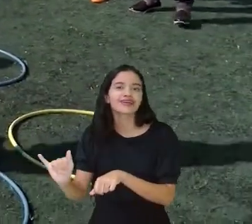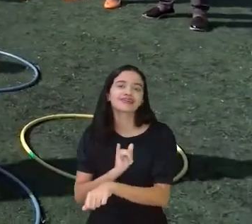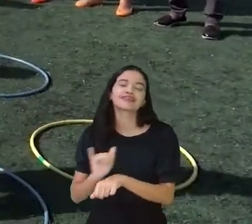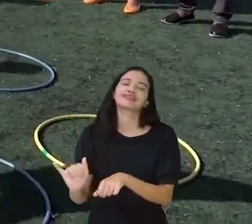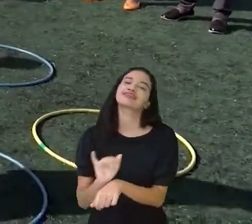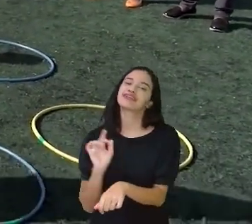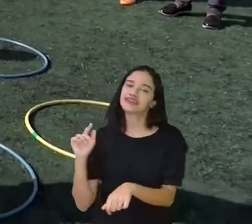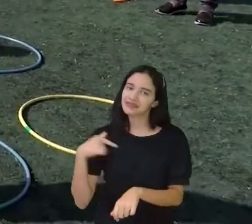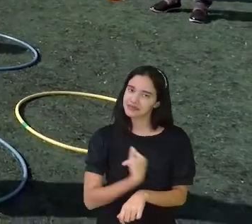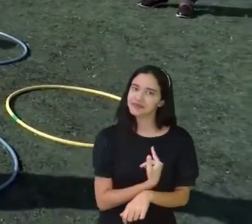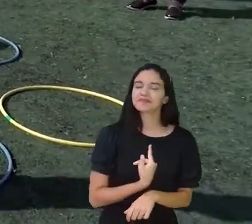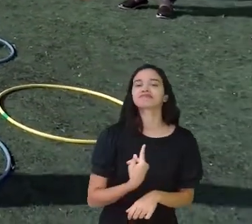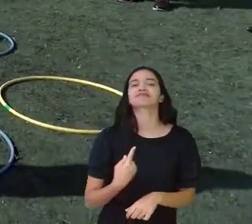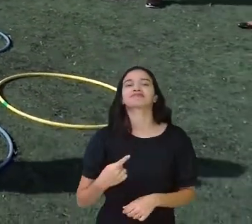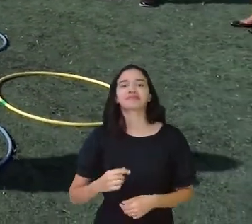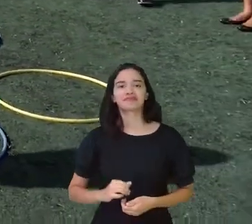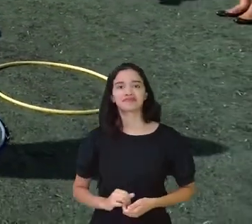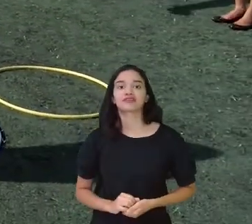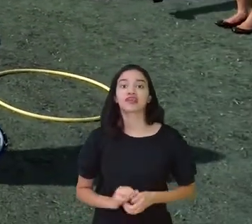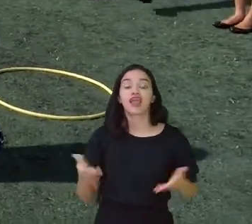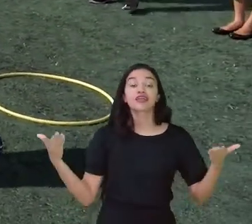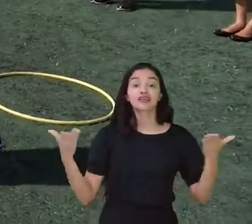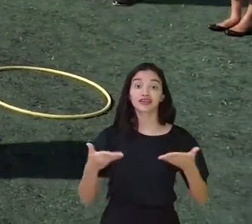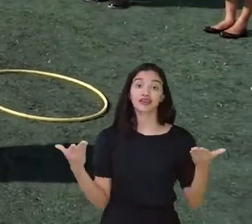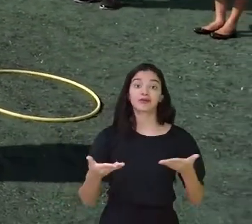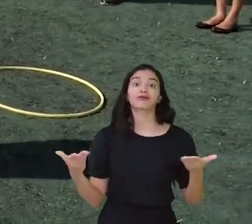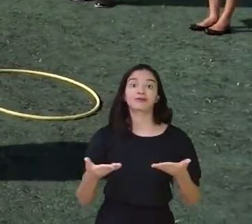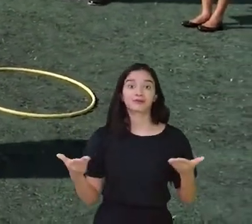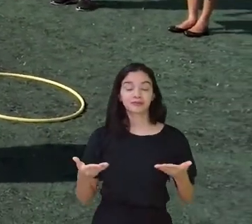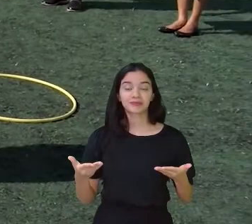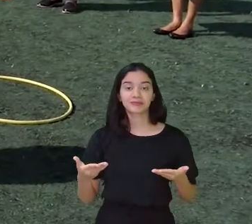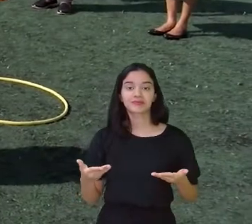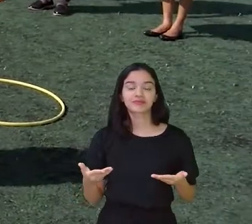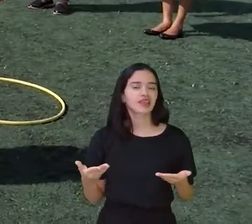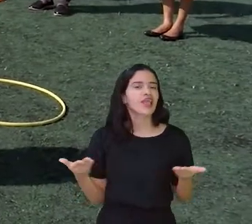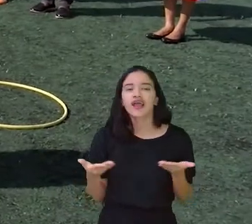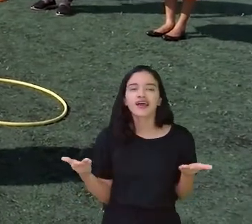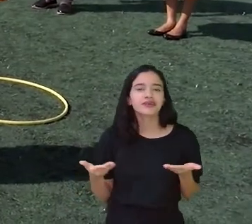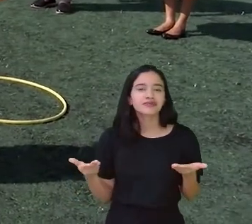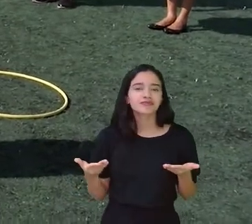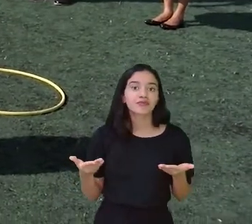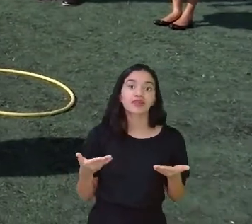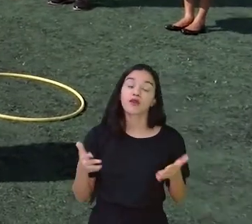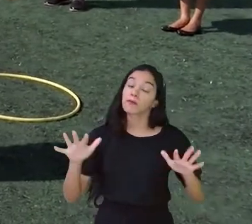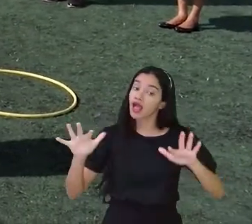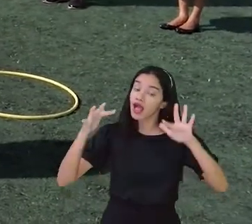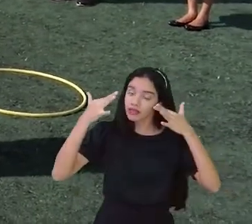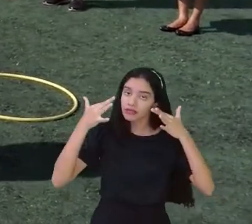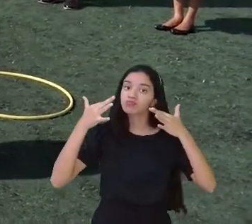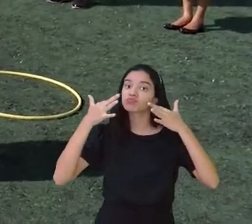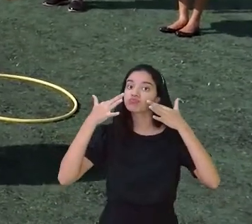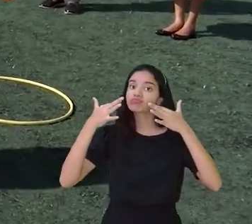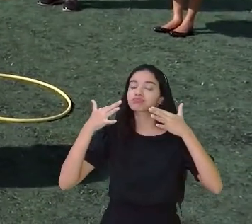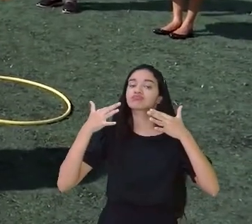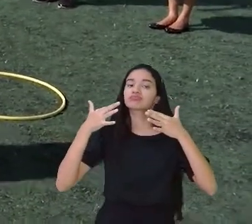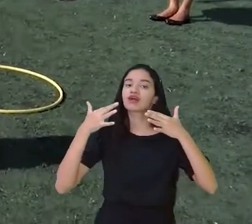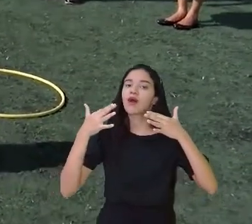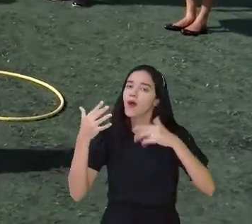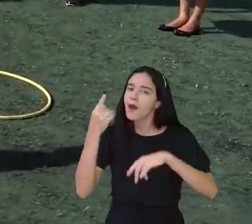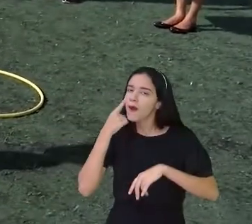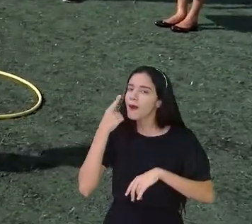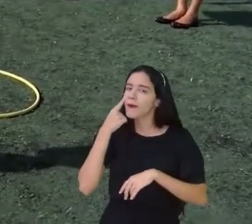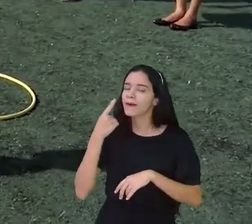da gente. E agora? E agora? Presta atenção. Olha,